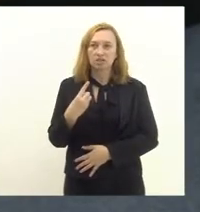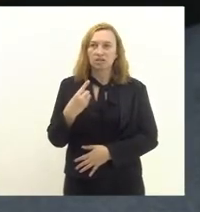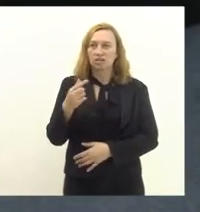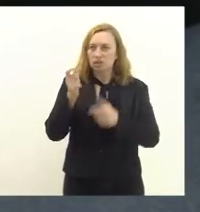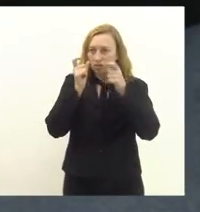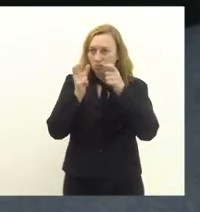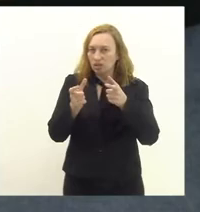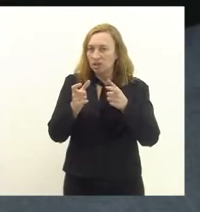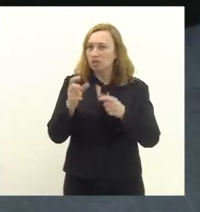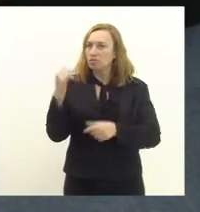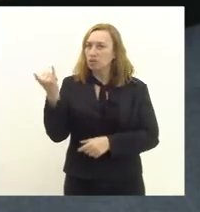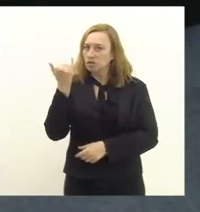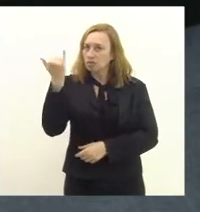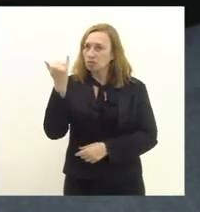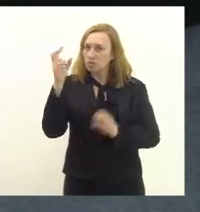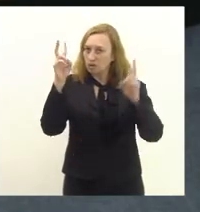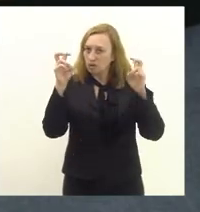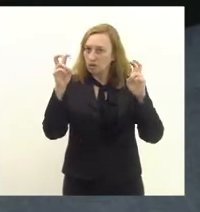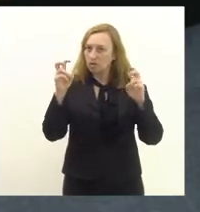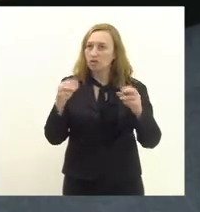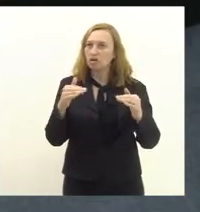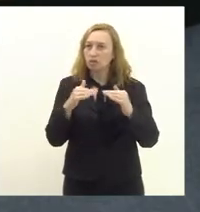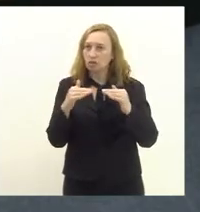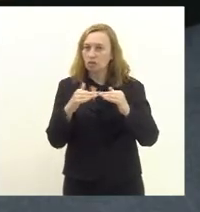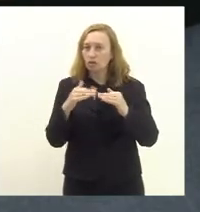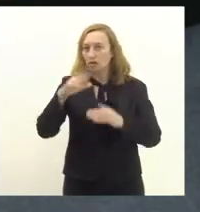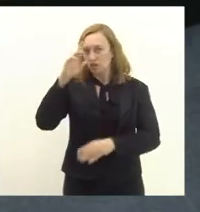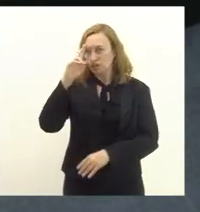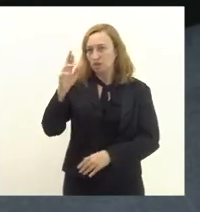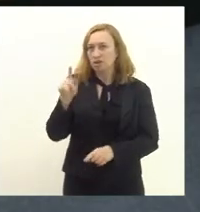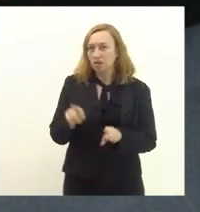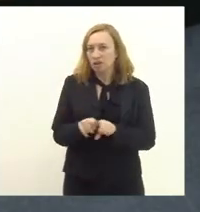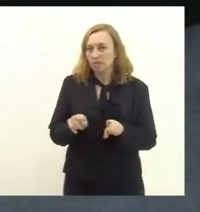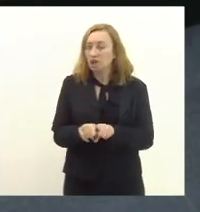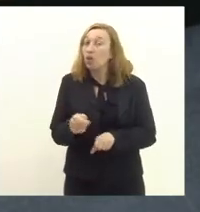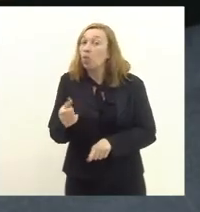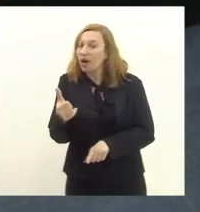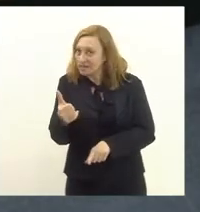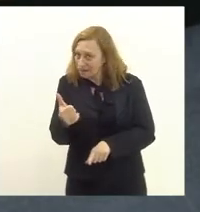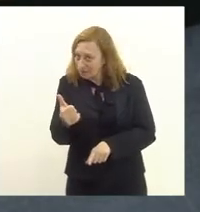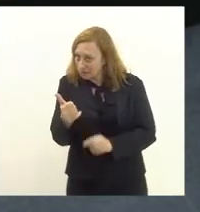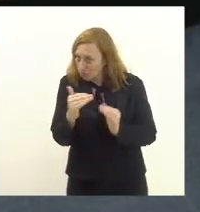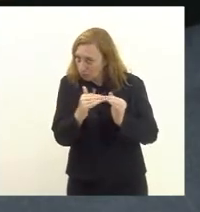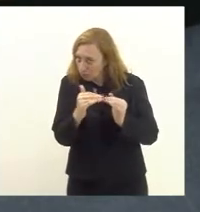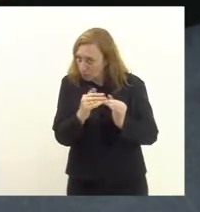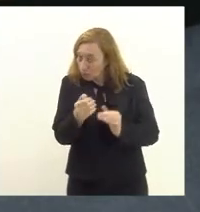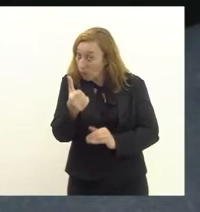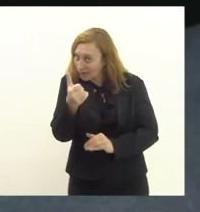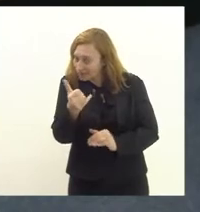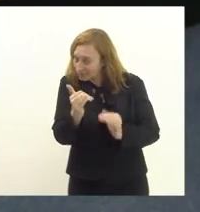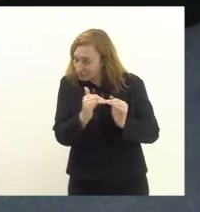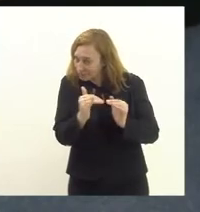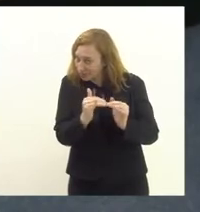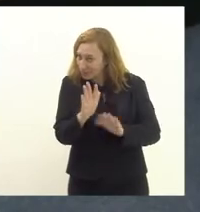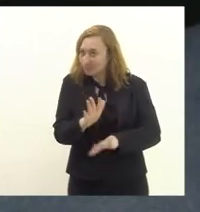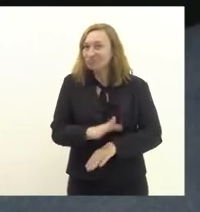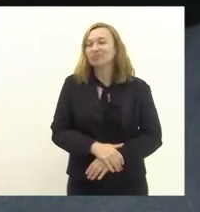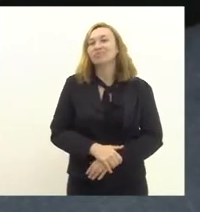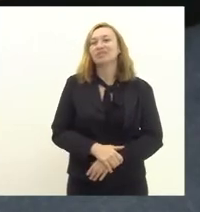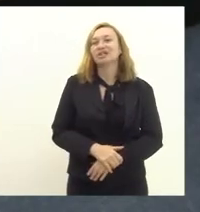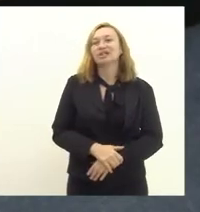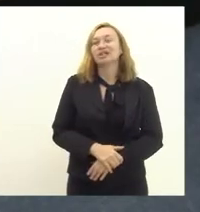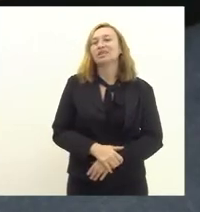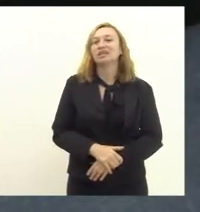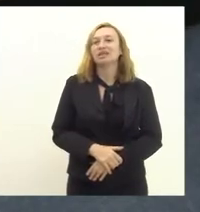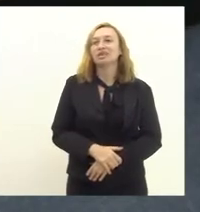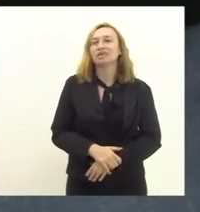atenção para uma questão importante também. Aliás, concordo com Vossa Excelência, quase sempre. Quase sempre. E dizer